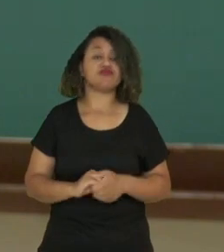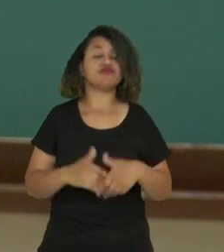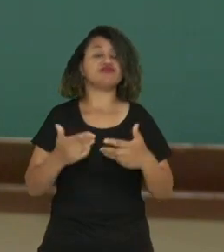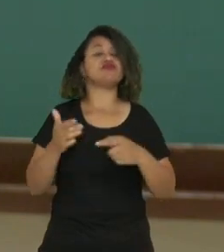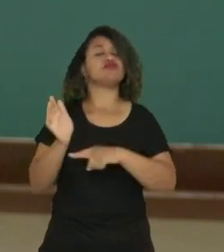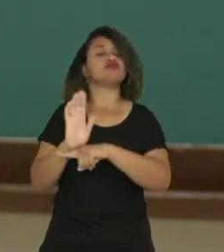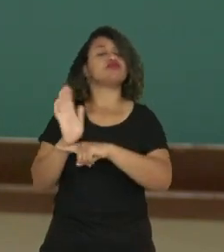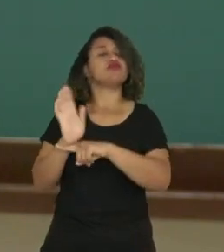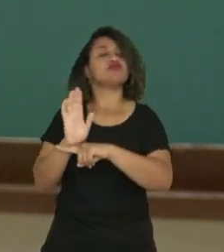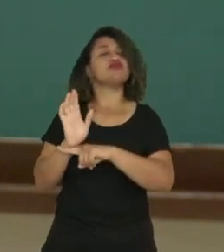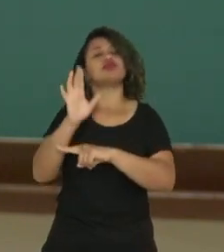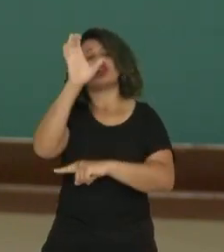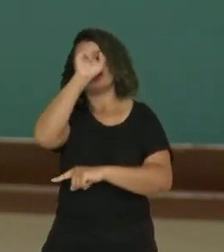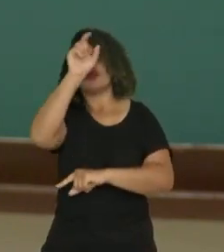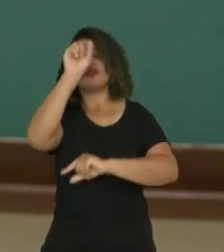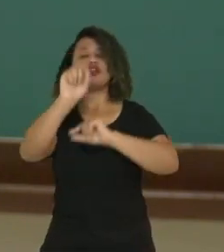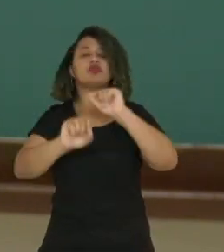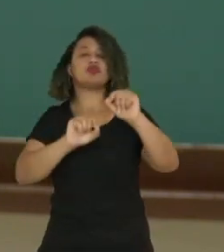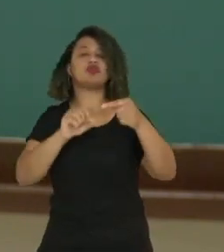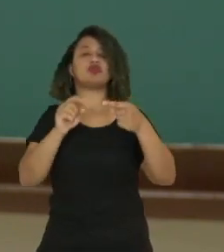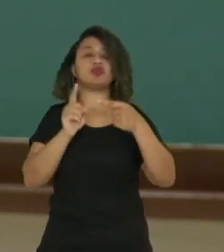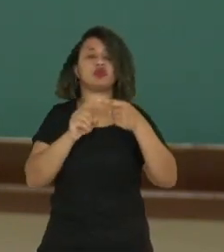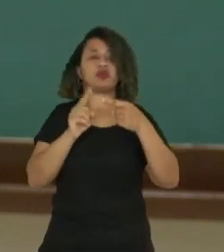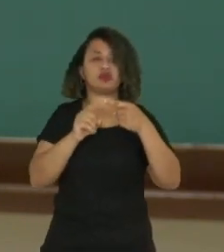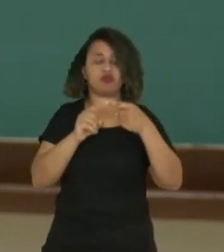Nesse vídeo, aprendemos sobre